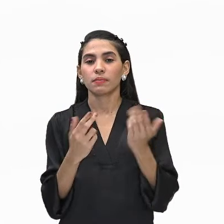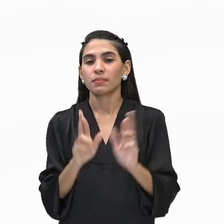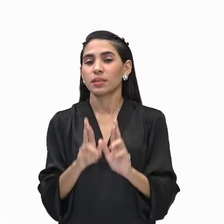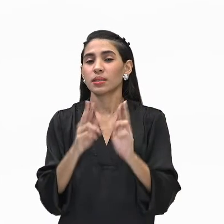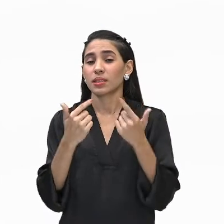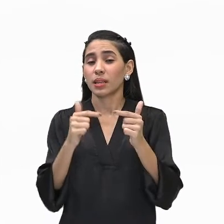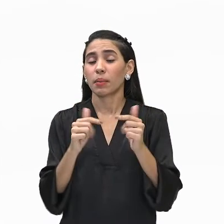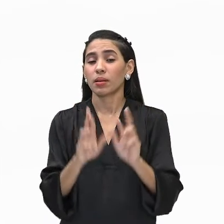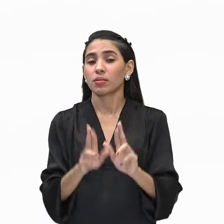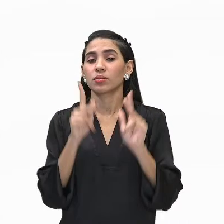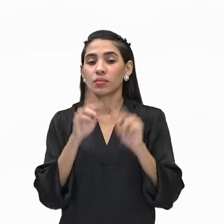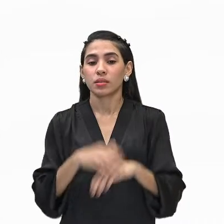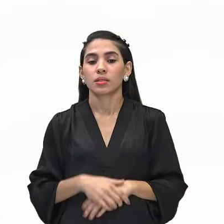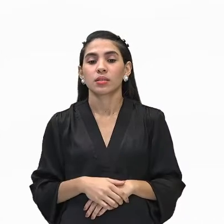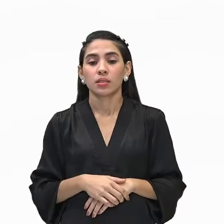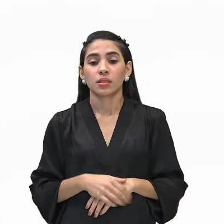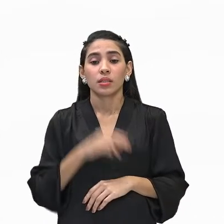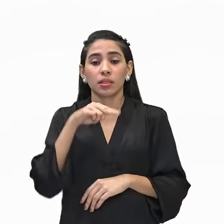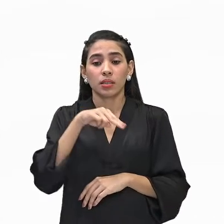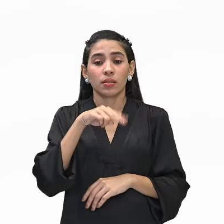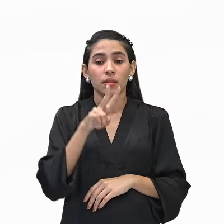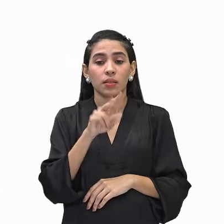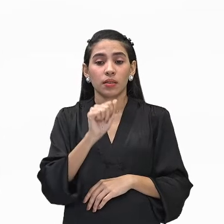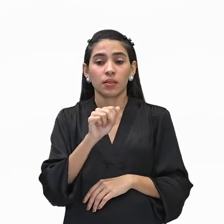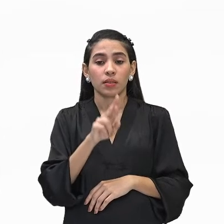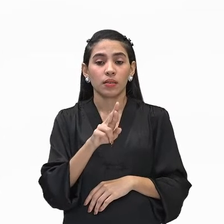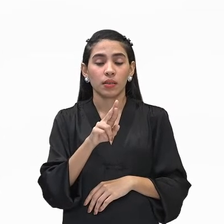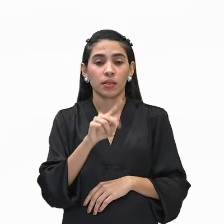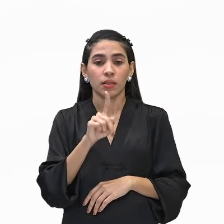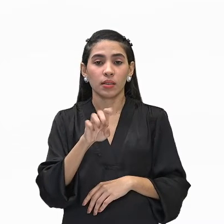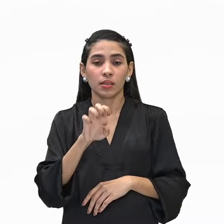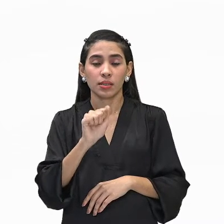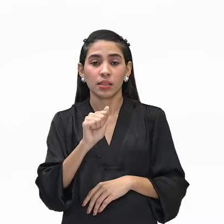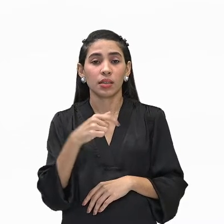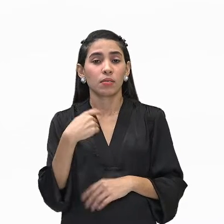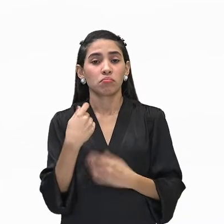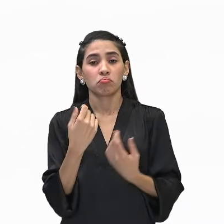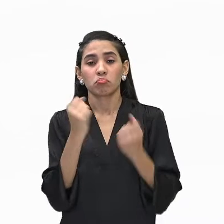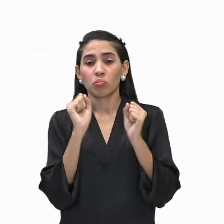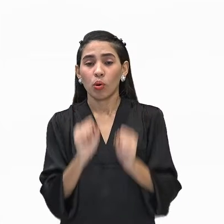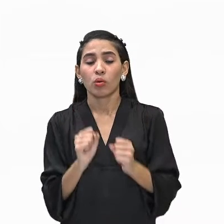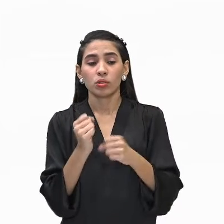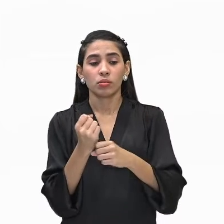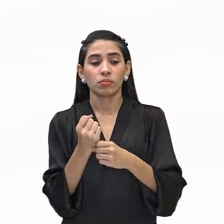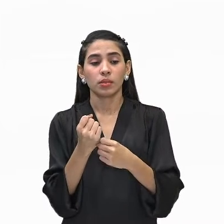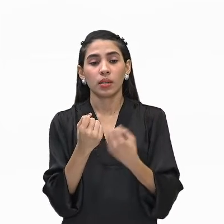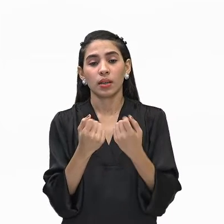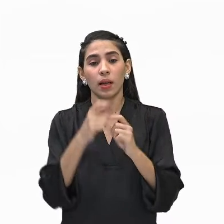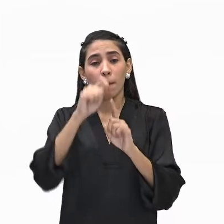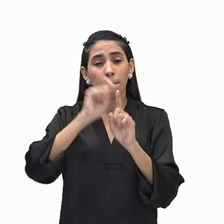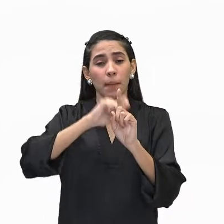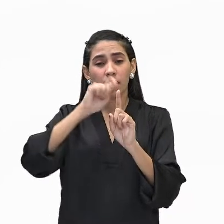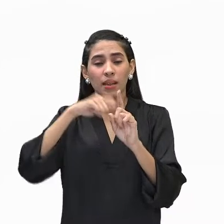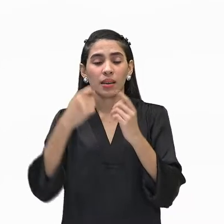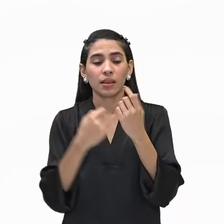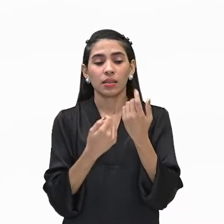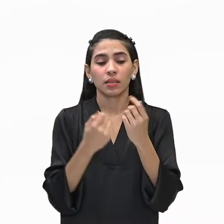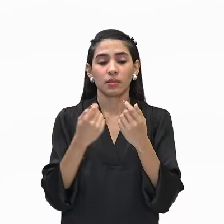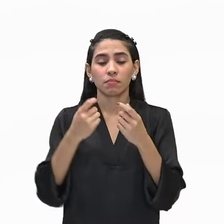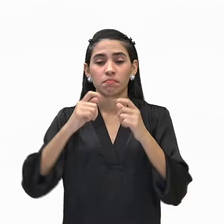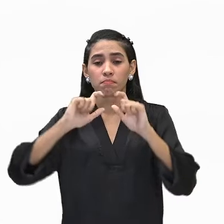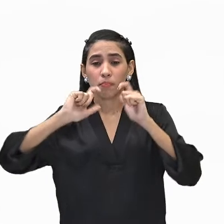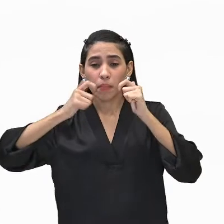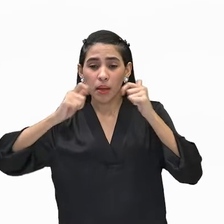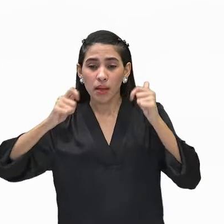é? Então, na várzea, por exemplo, ali você pode exercer culturas como o plantio de banana, de milho, de melancia e